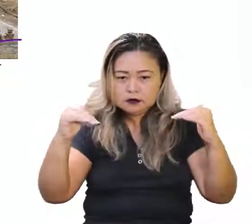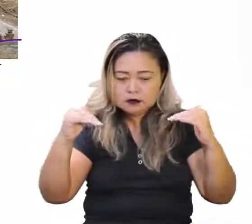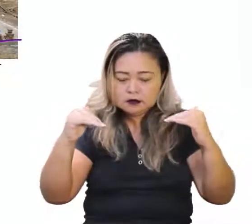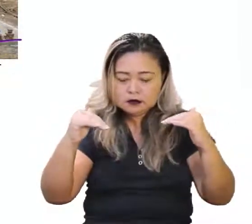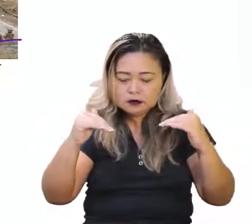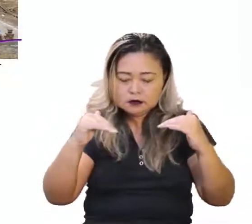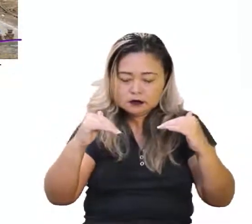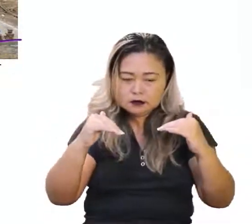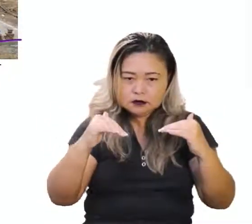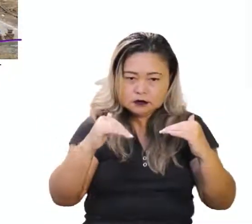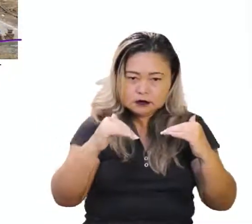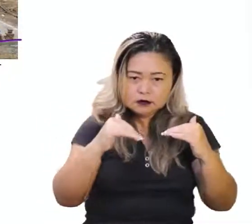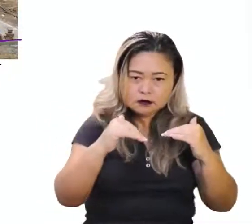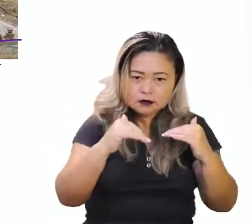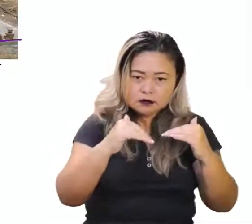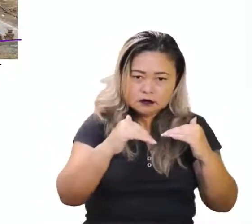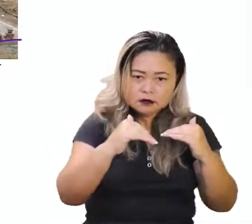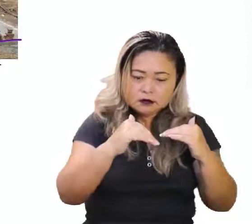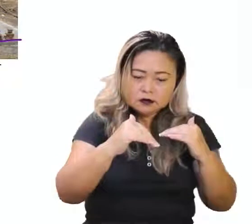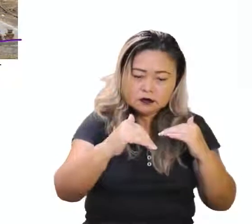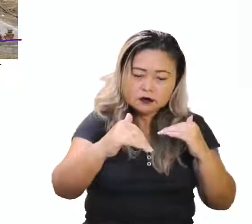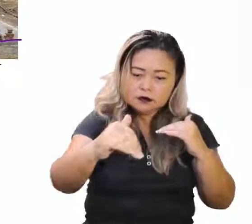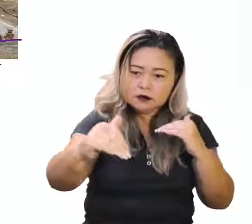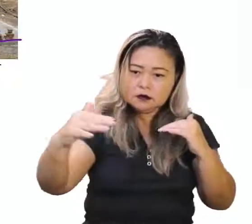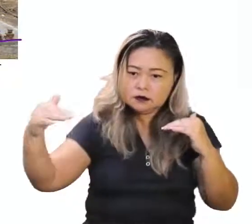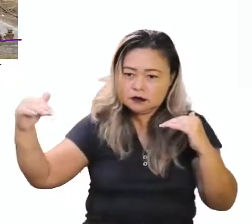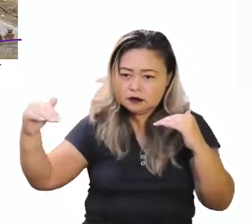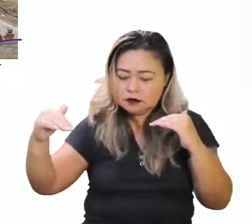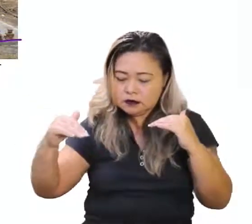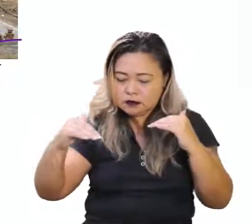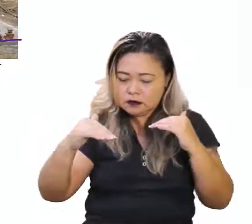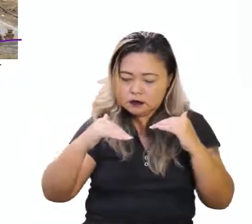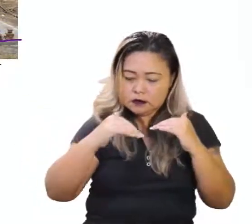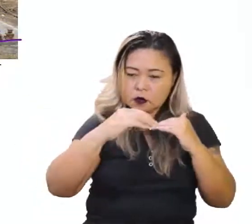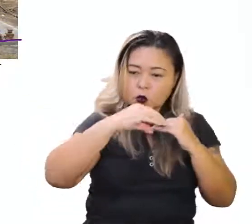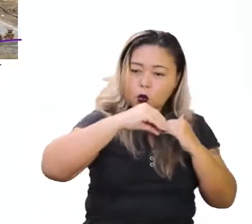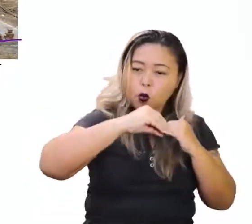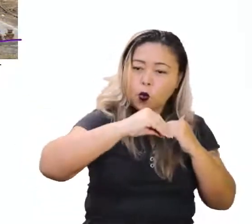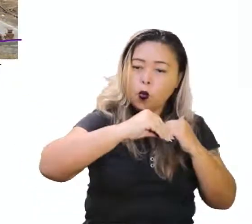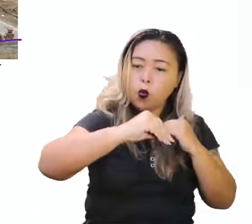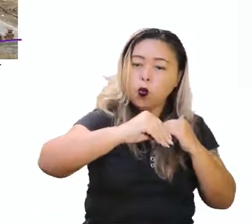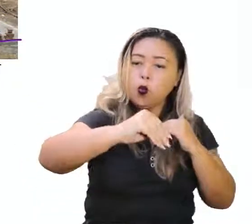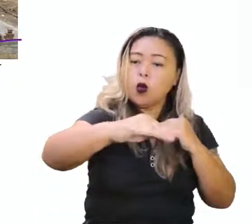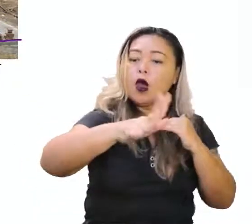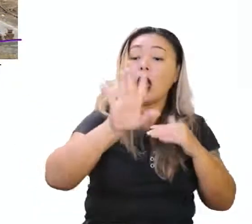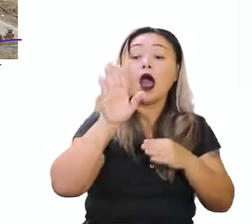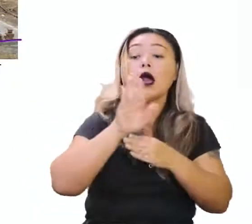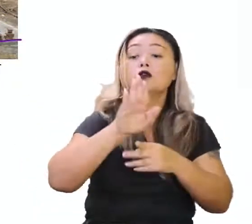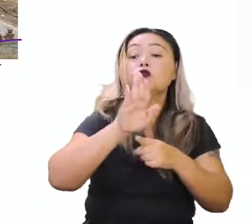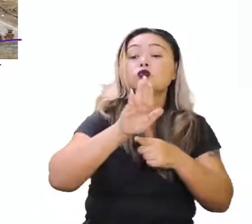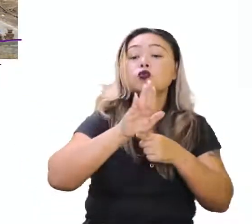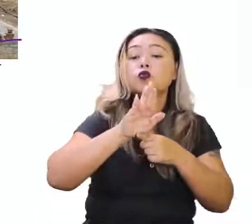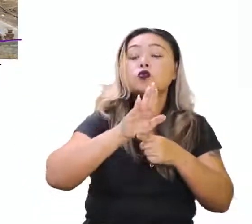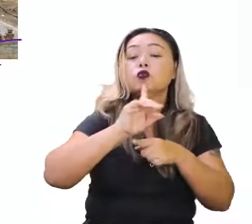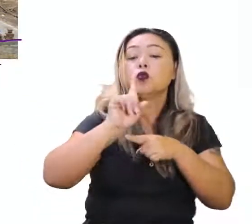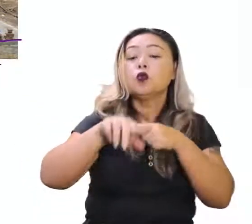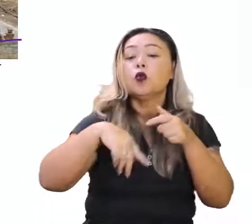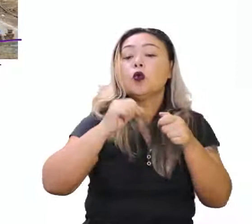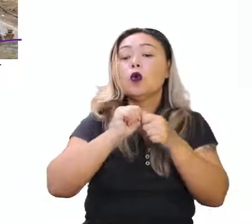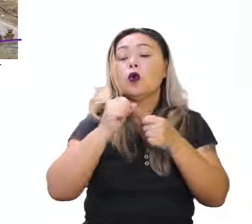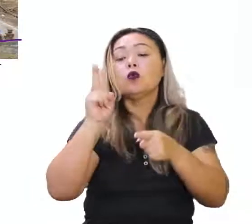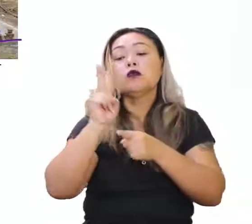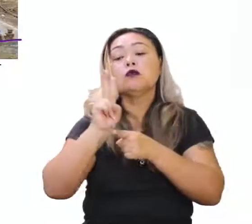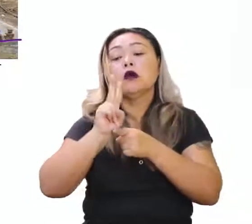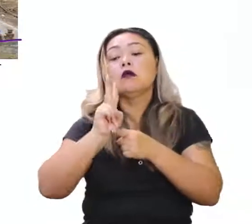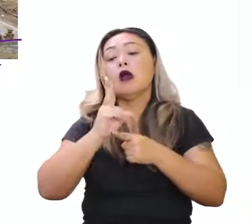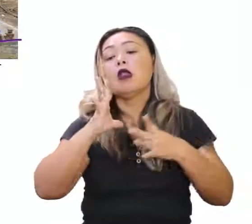E aqui o suco, que é o dreno, vai auxiliar no processo de você manter